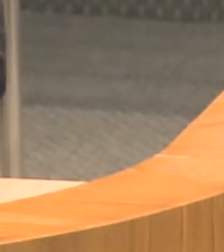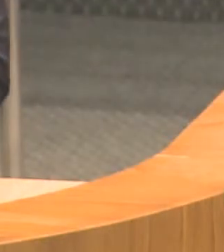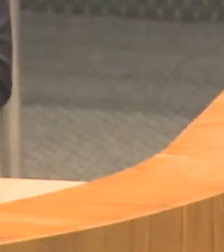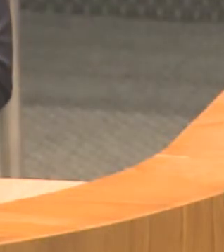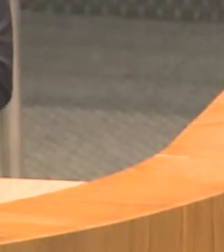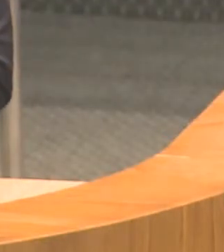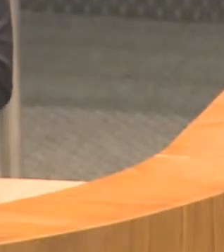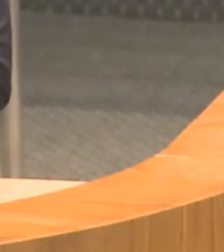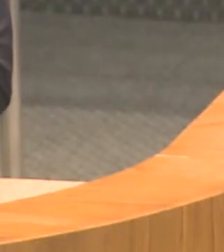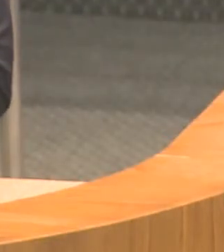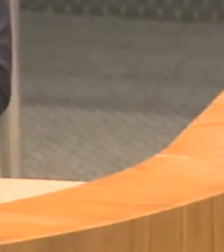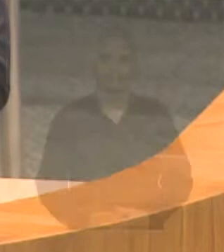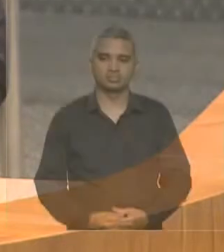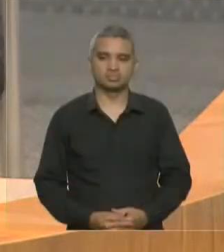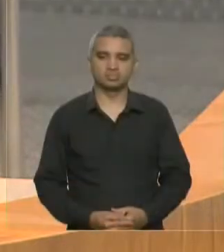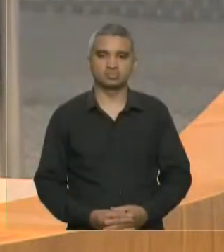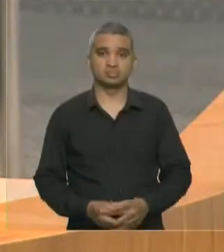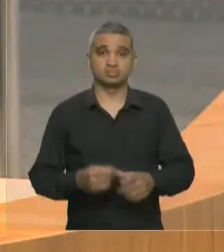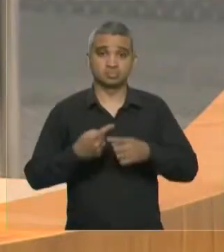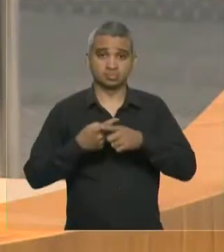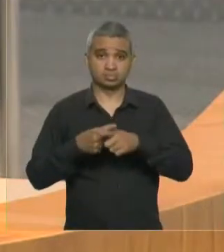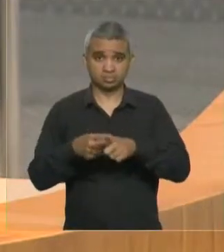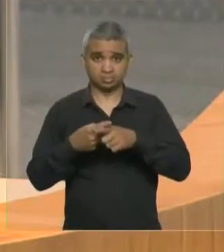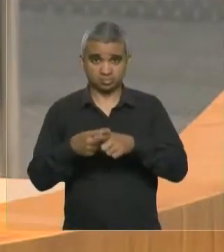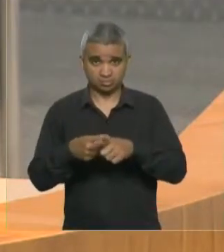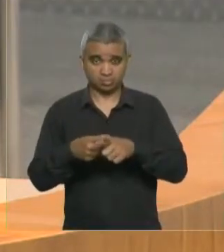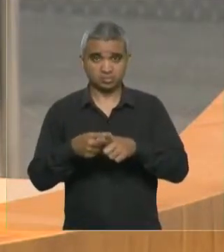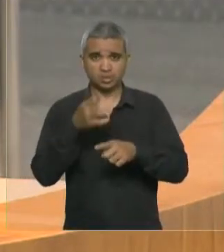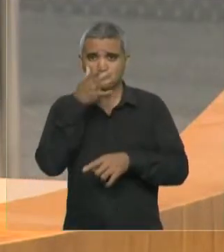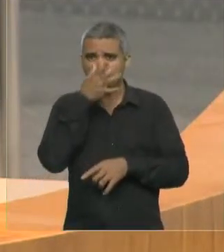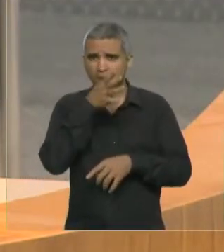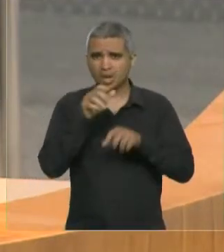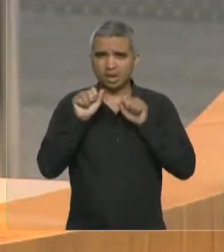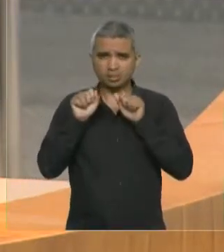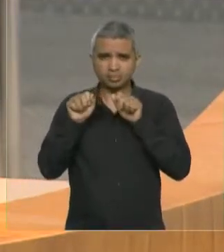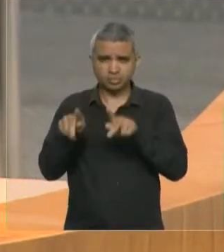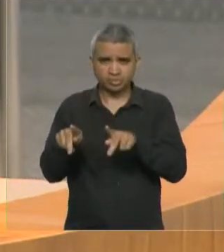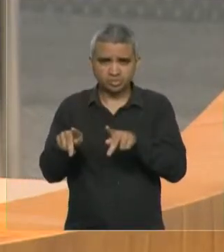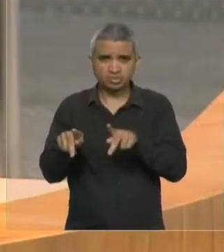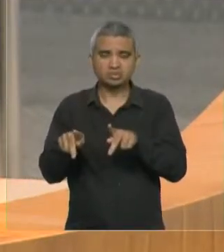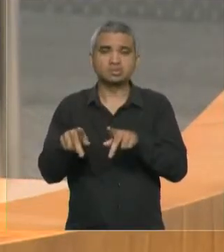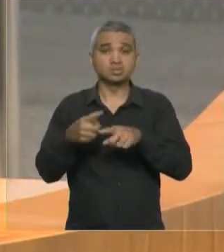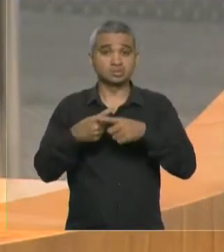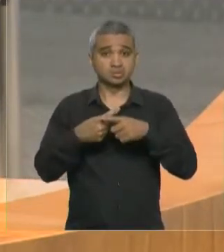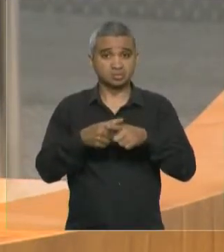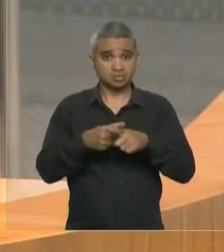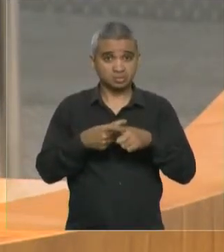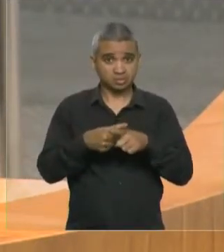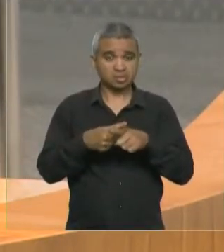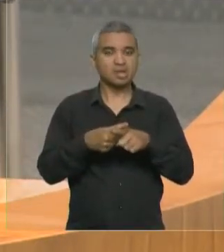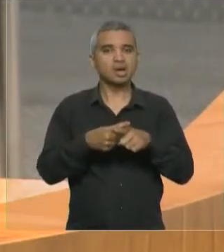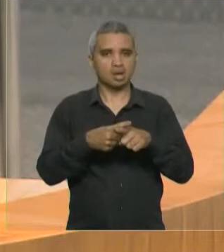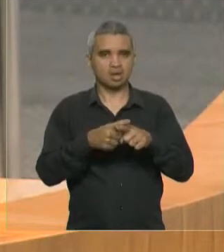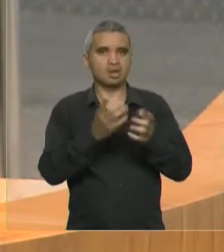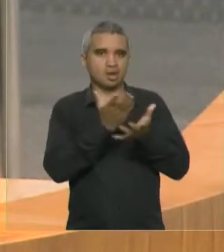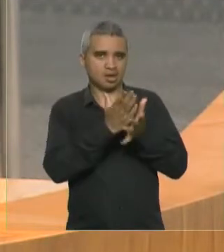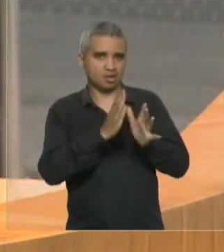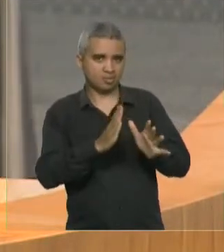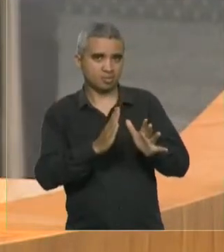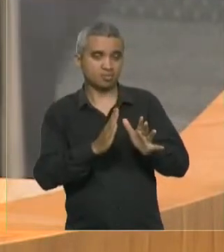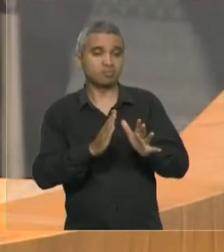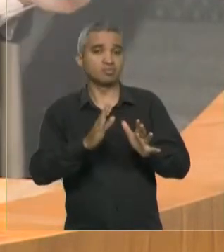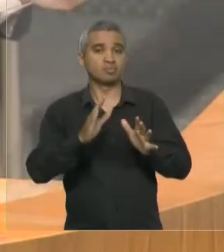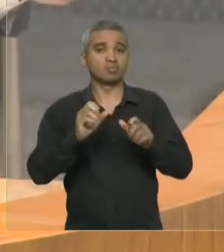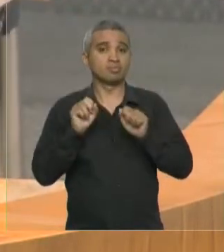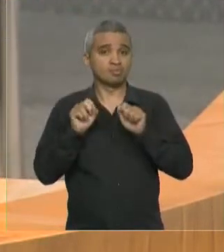por cobradores que estavam em fase de aposentadoria, aqueles postos de trabalho foram extintos e aquele